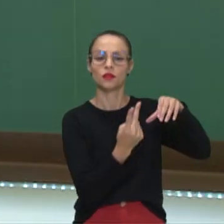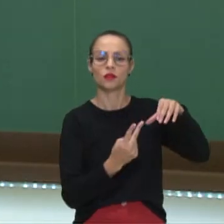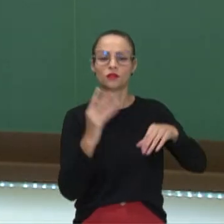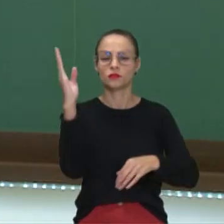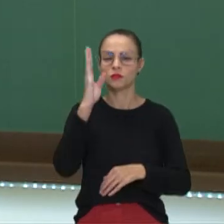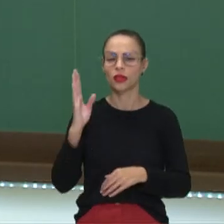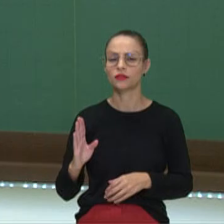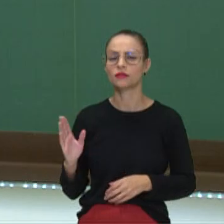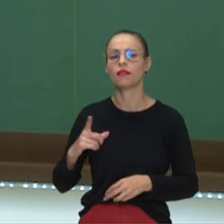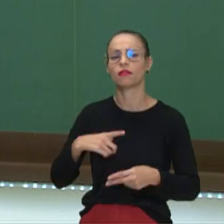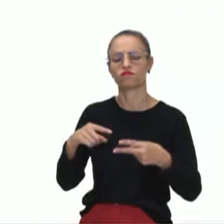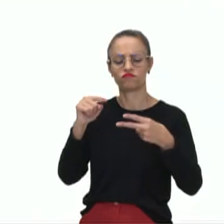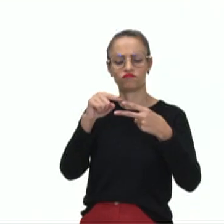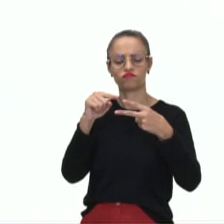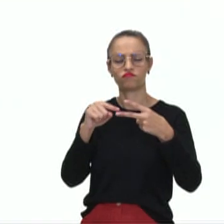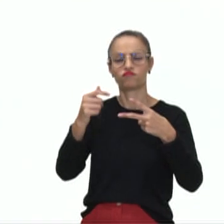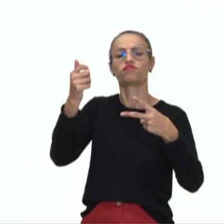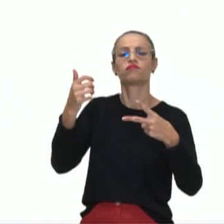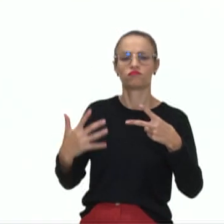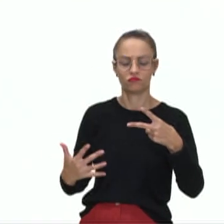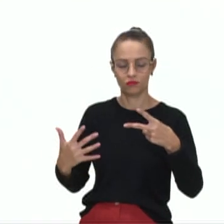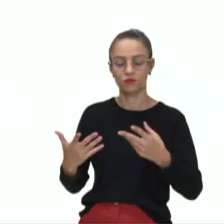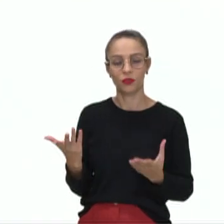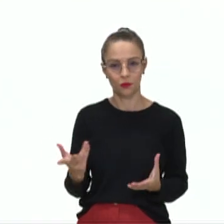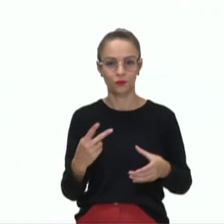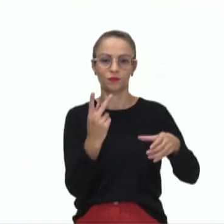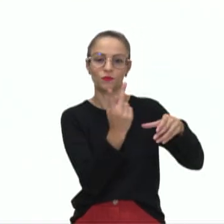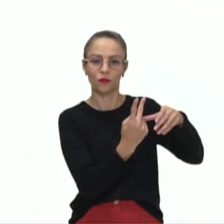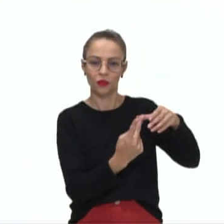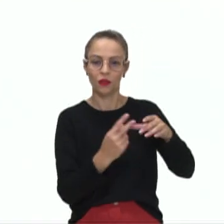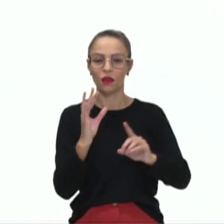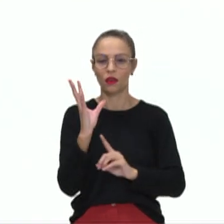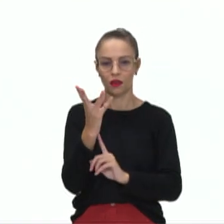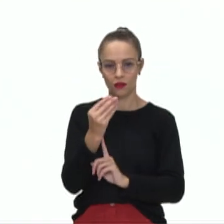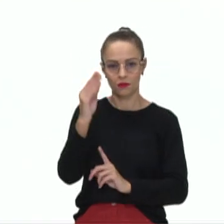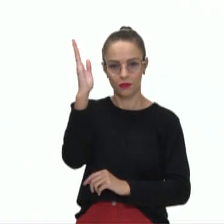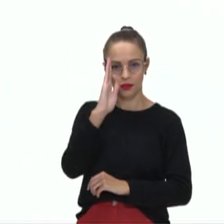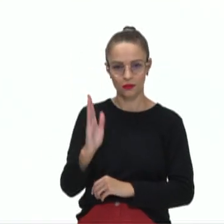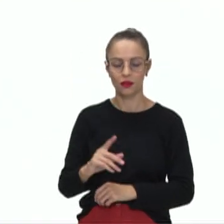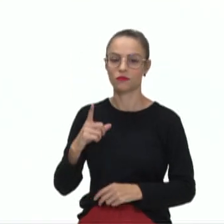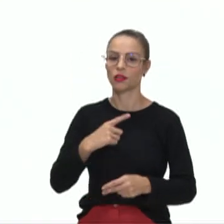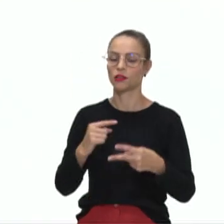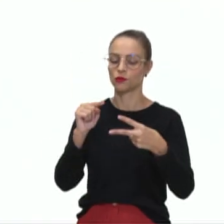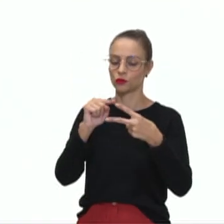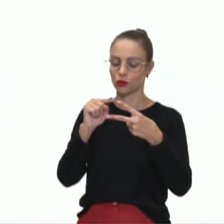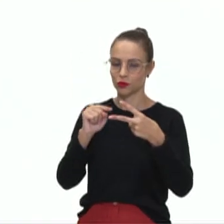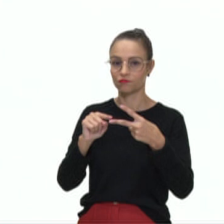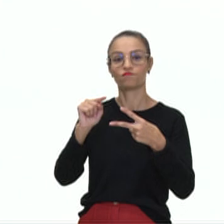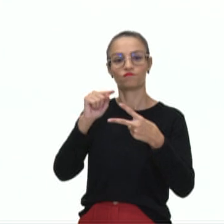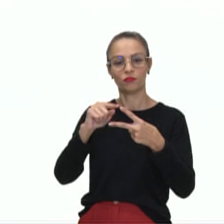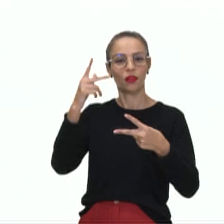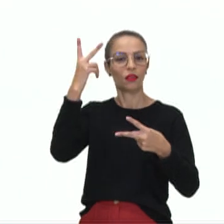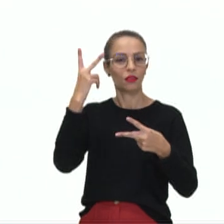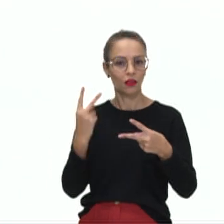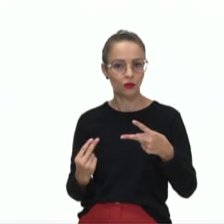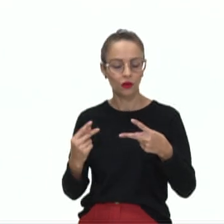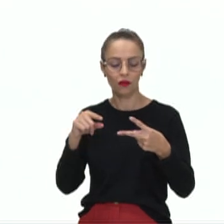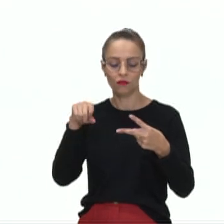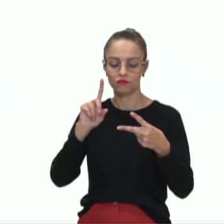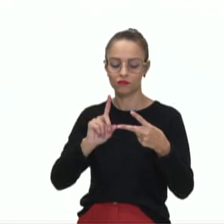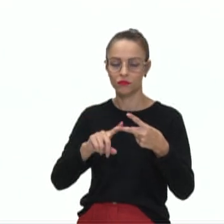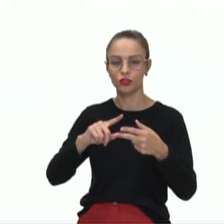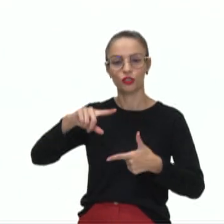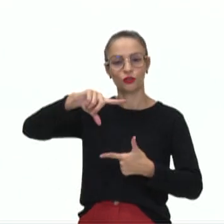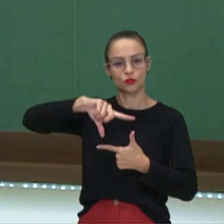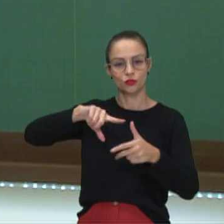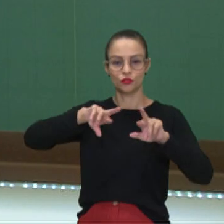ser classificada? A arte rupestre brasileira pode ser dividida em dois motivos, naturalistas e motivos geométricos,